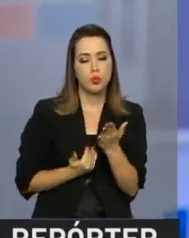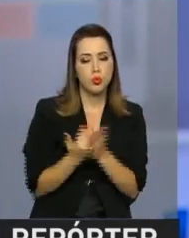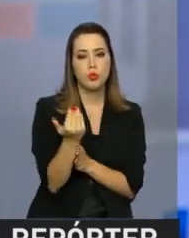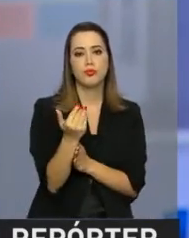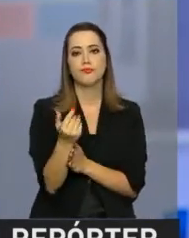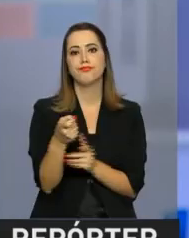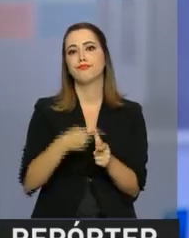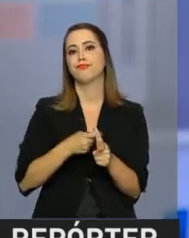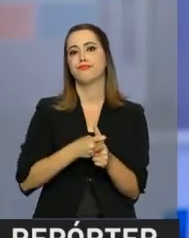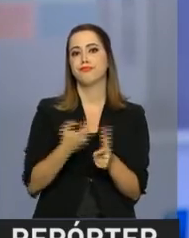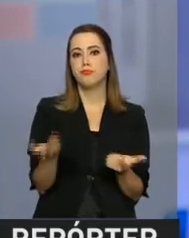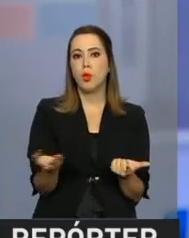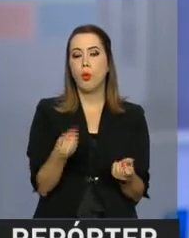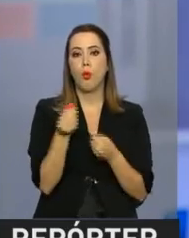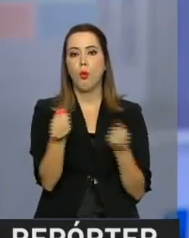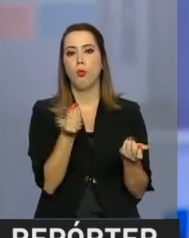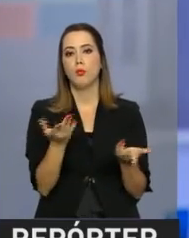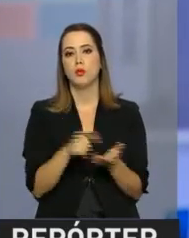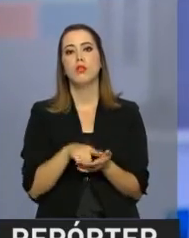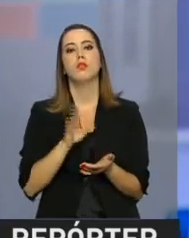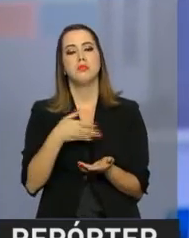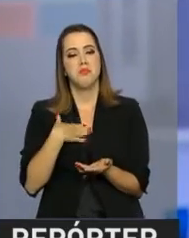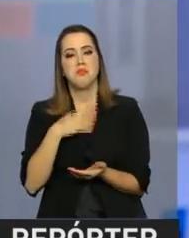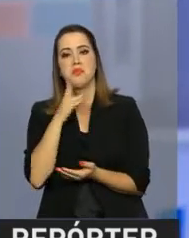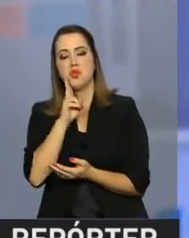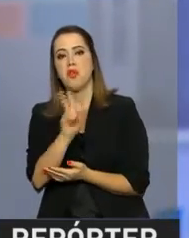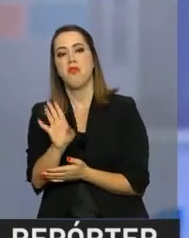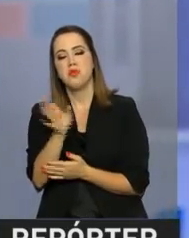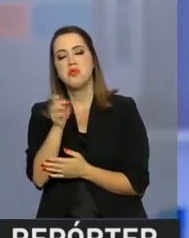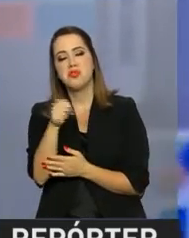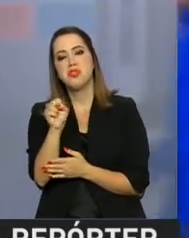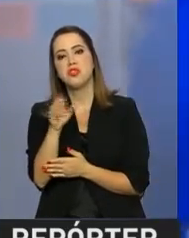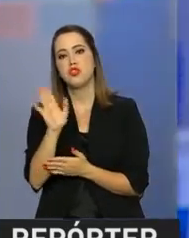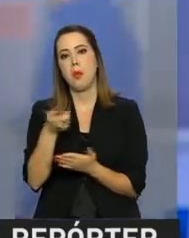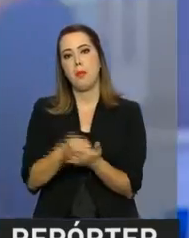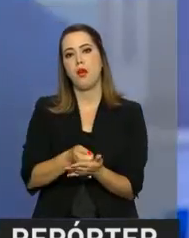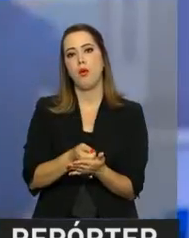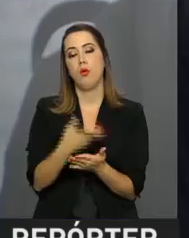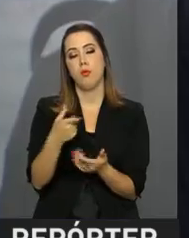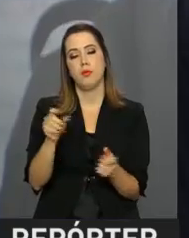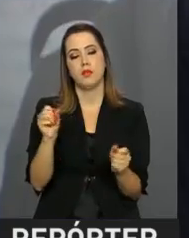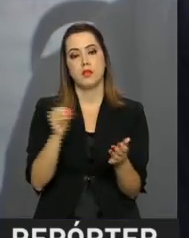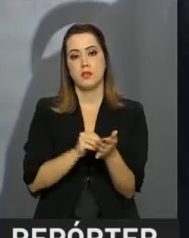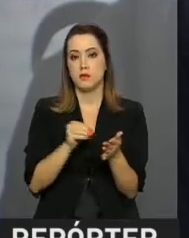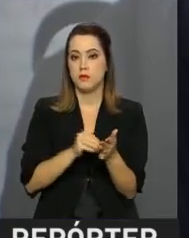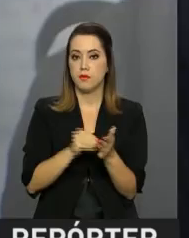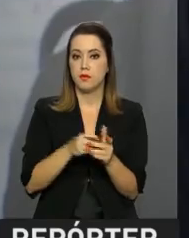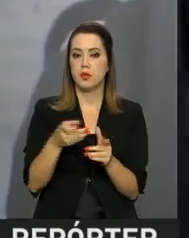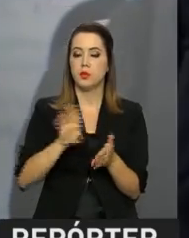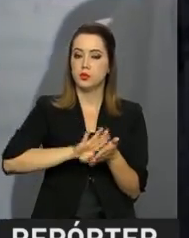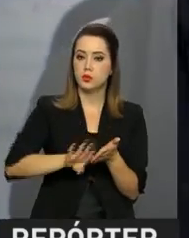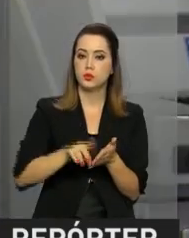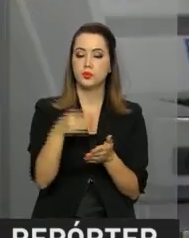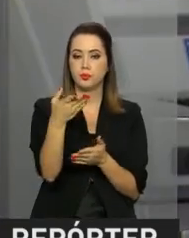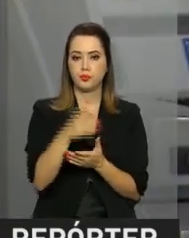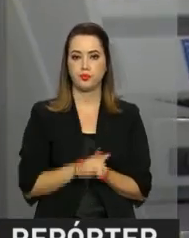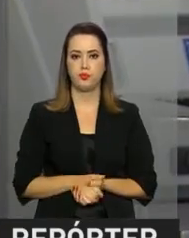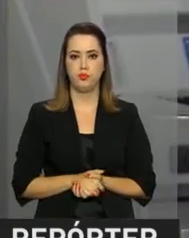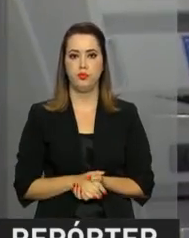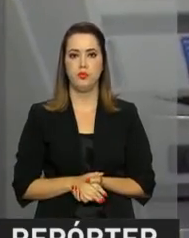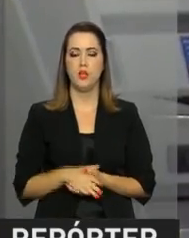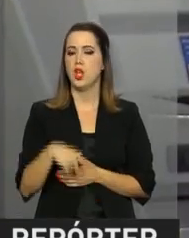continuo da vida dívida isso sendo que ele reconhece que foi pago a divisa mas não dá baixo Então esse é a minha reclamação As instituições financeiras